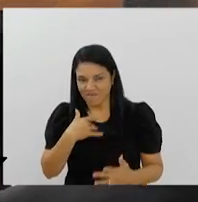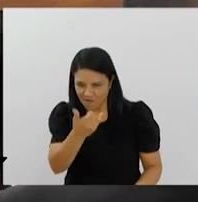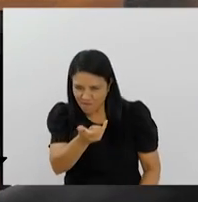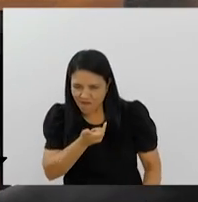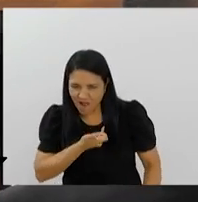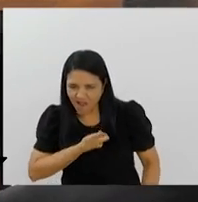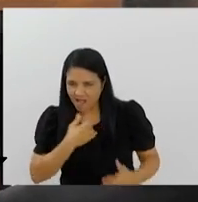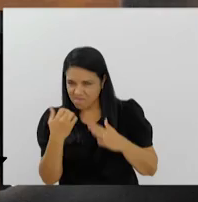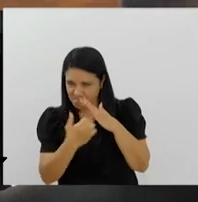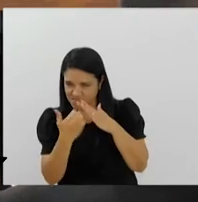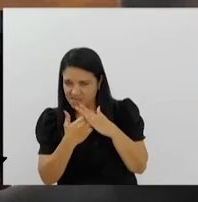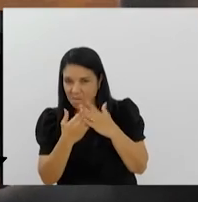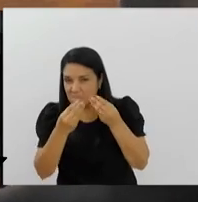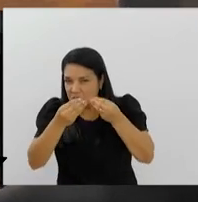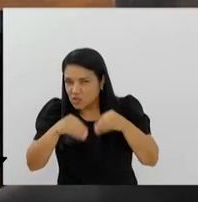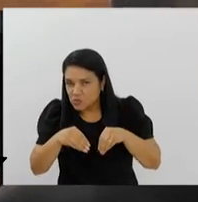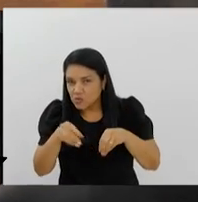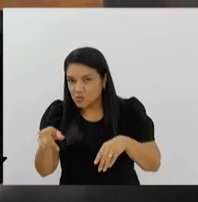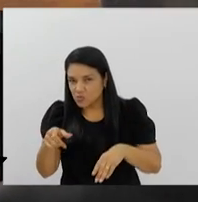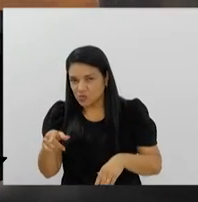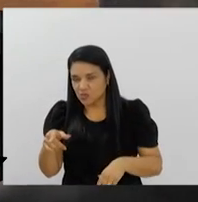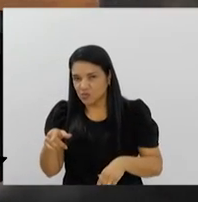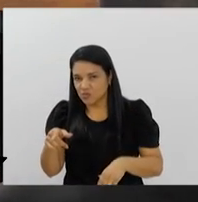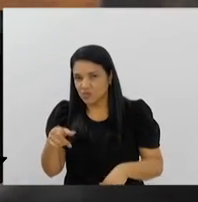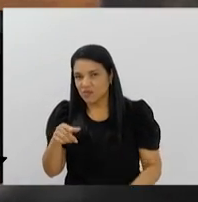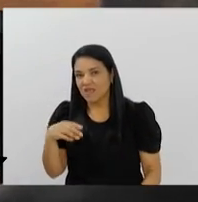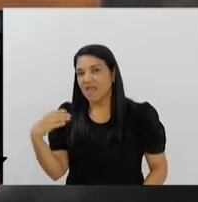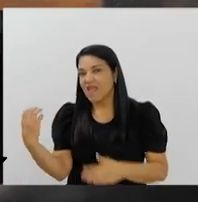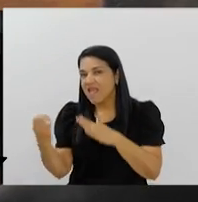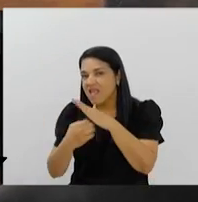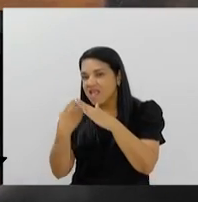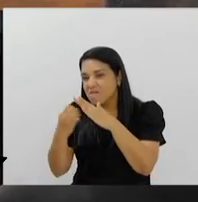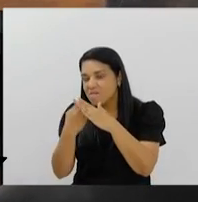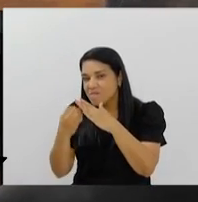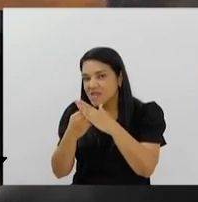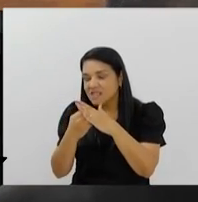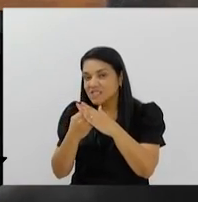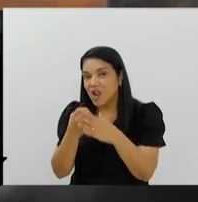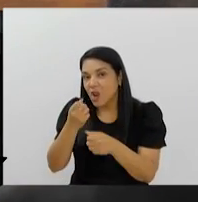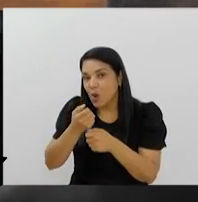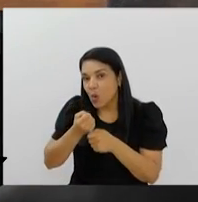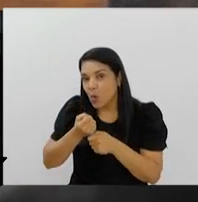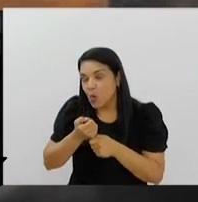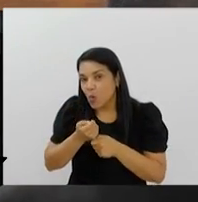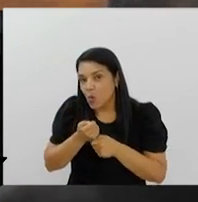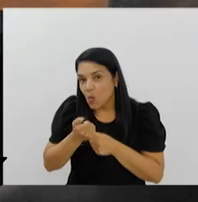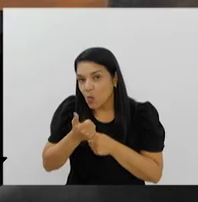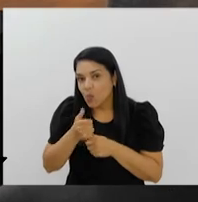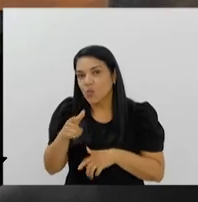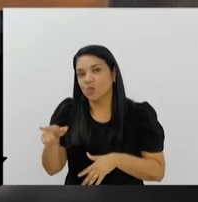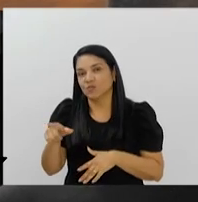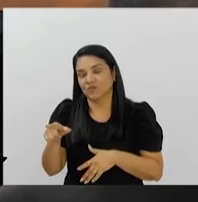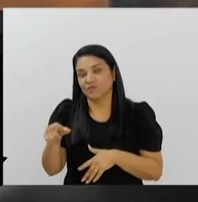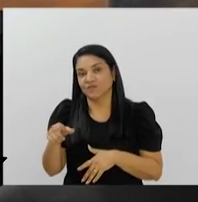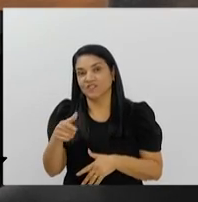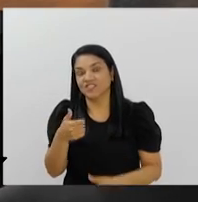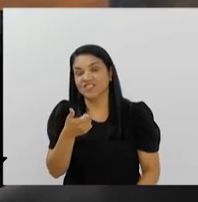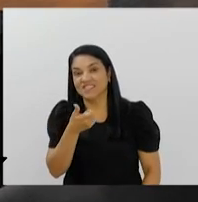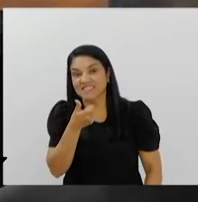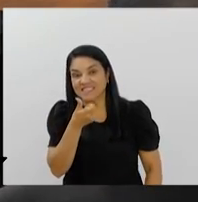saúde tem lucro líquido de 5 B no primeiro semestre não tô falando do ano não primeiro